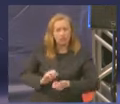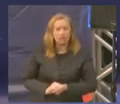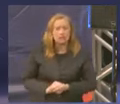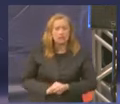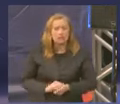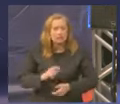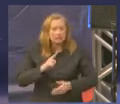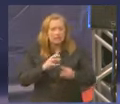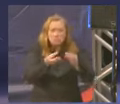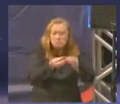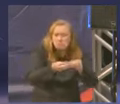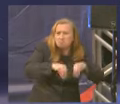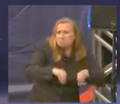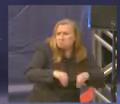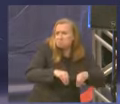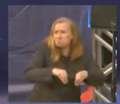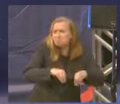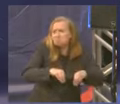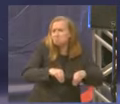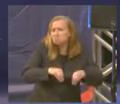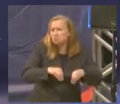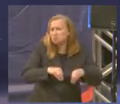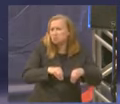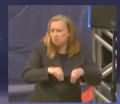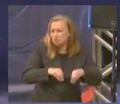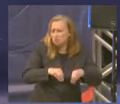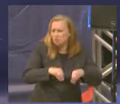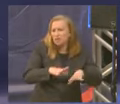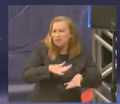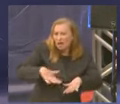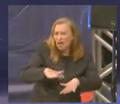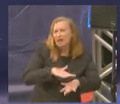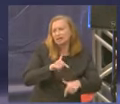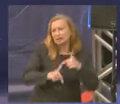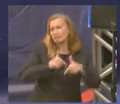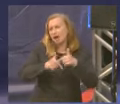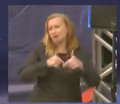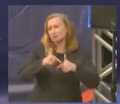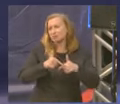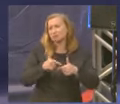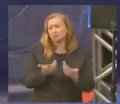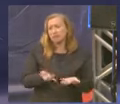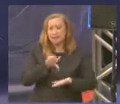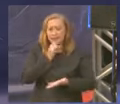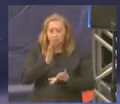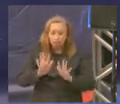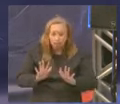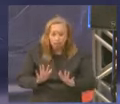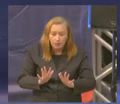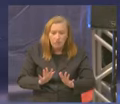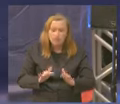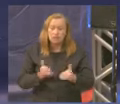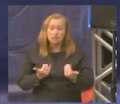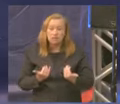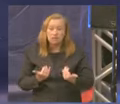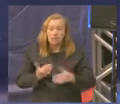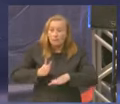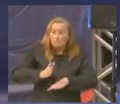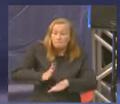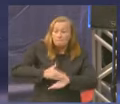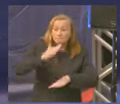Promoverão a precarização generalizada do mercado de trabalho? Quer dizer, promoverão